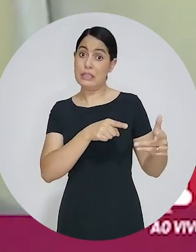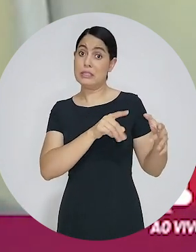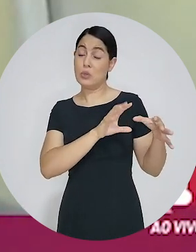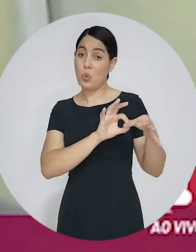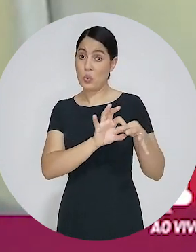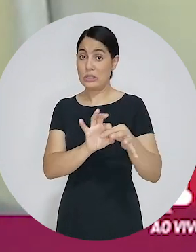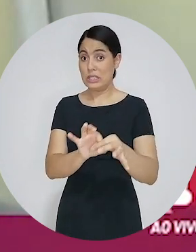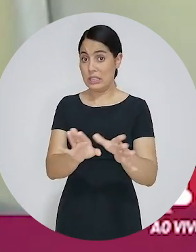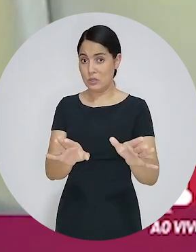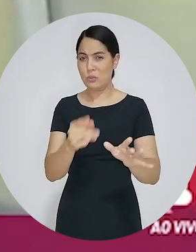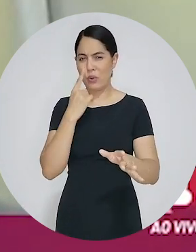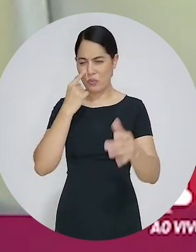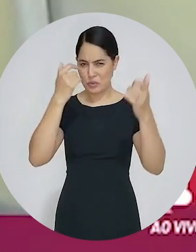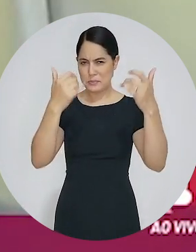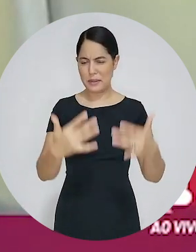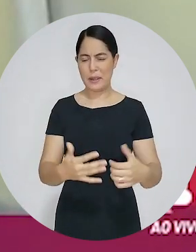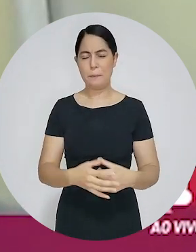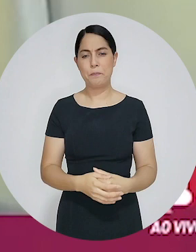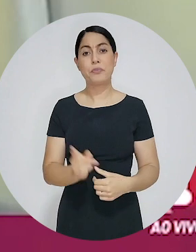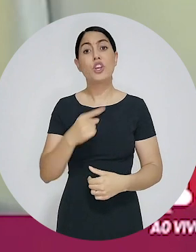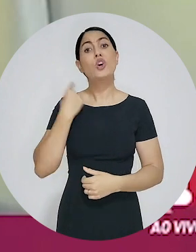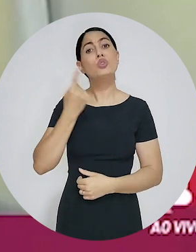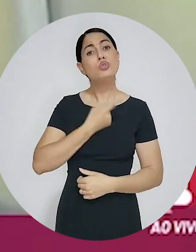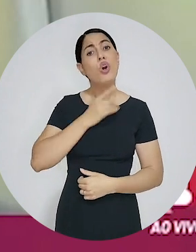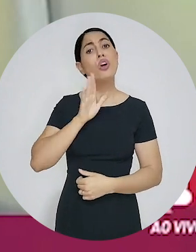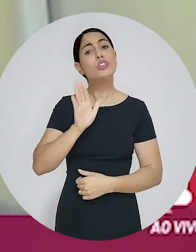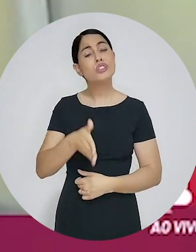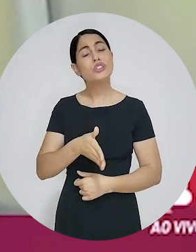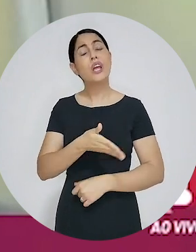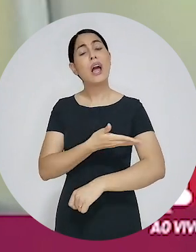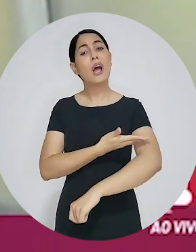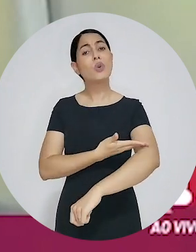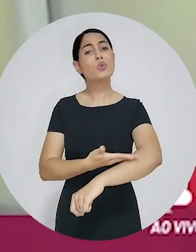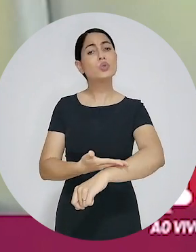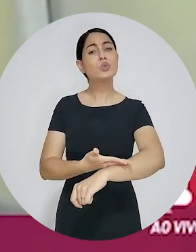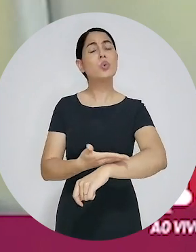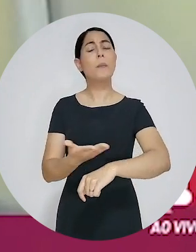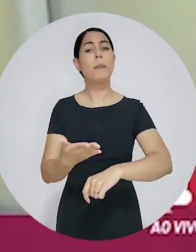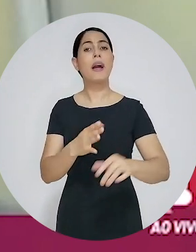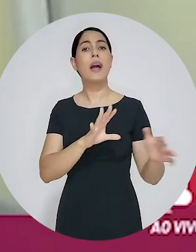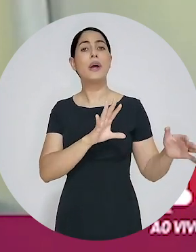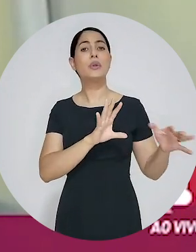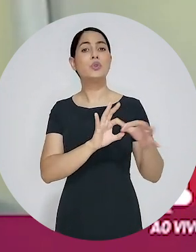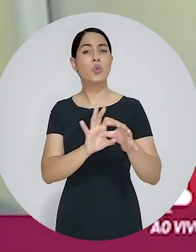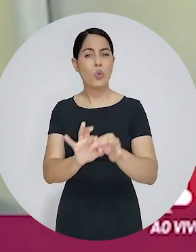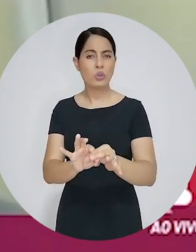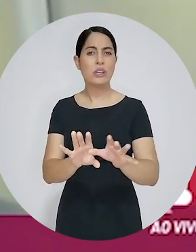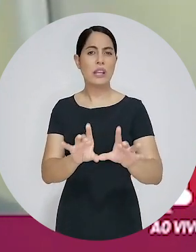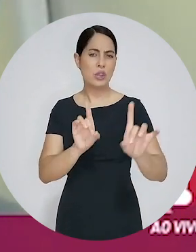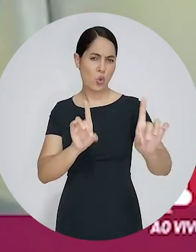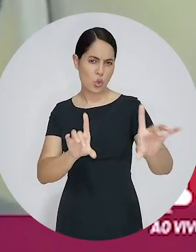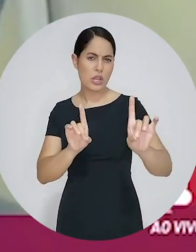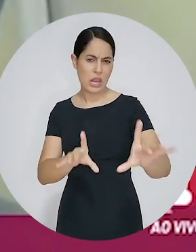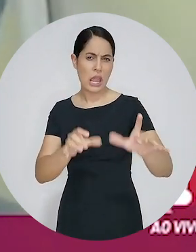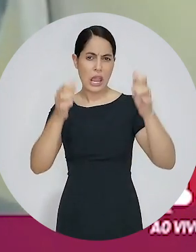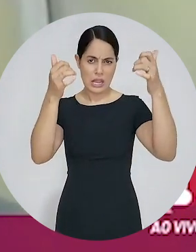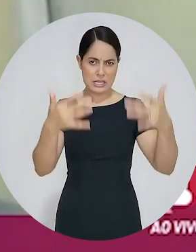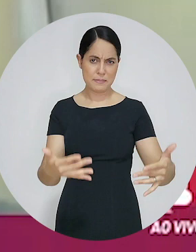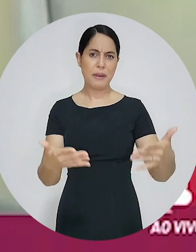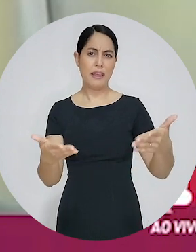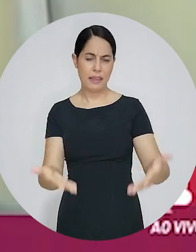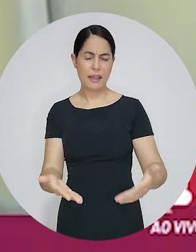própria demonstração dessa hipótese. Por quê? Porque nós estamos acostumados, principalmente à luz até